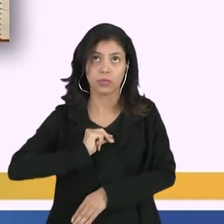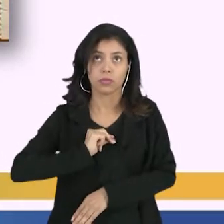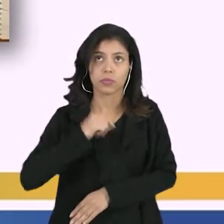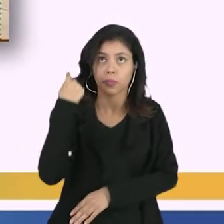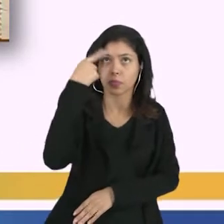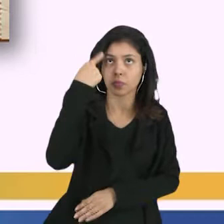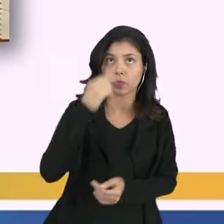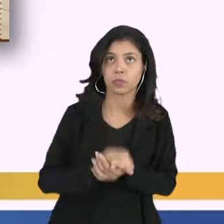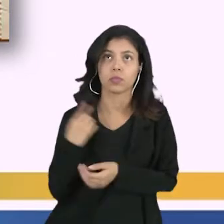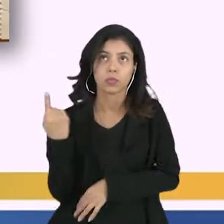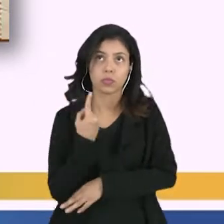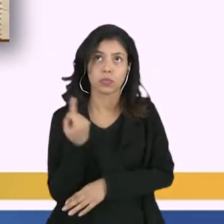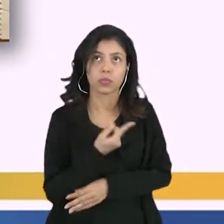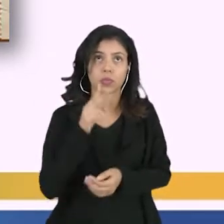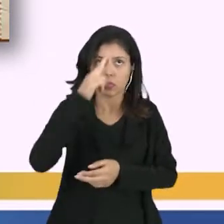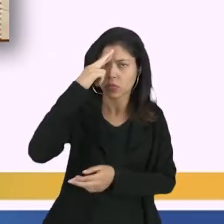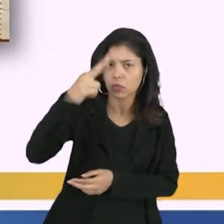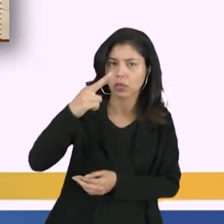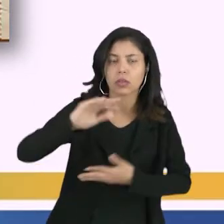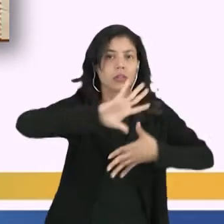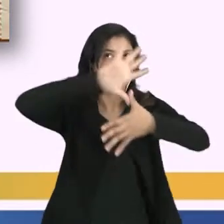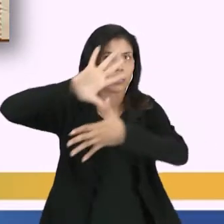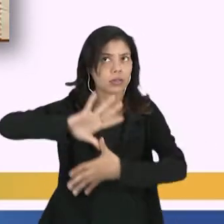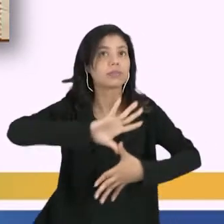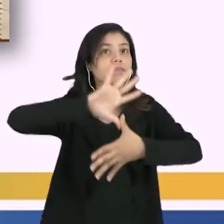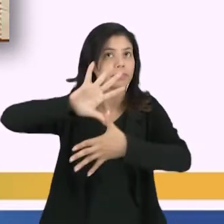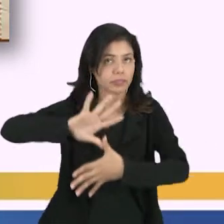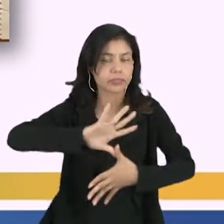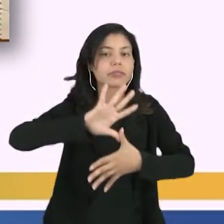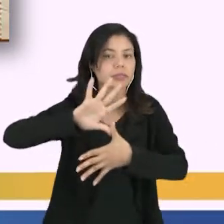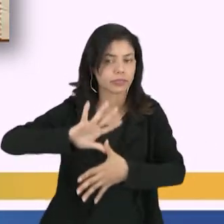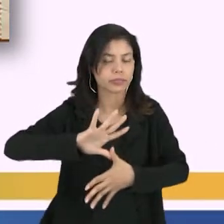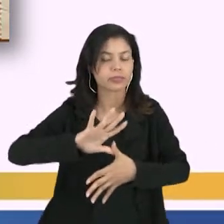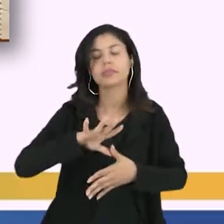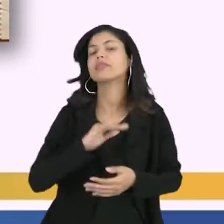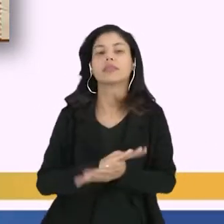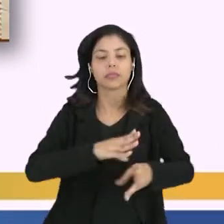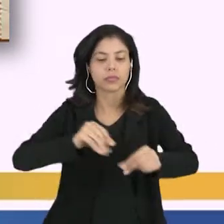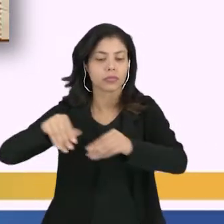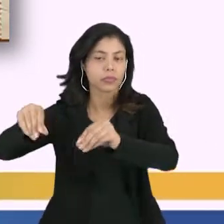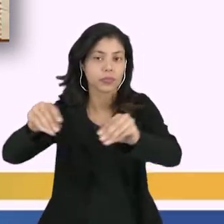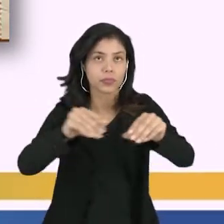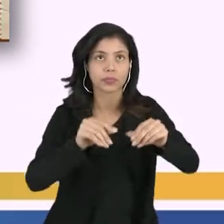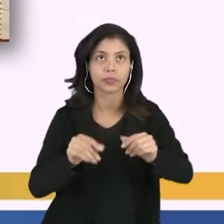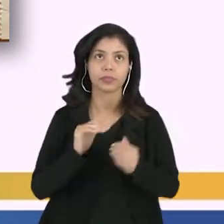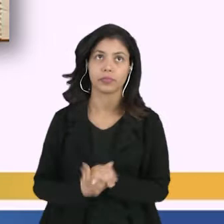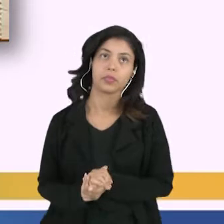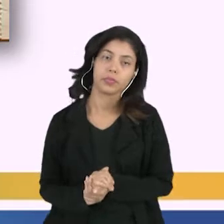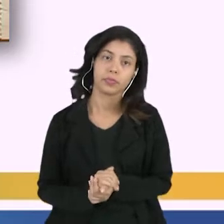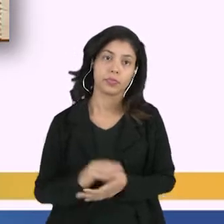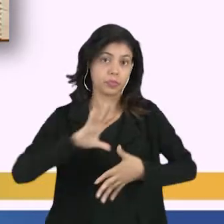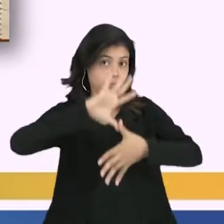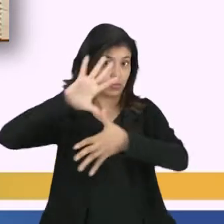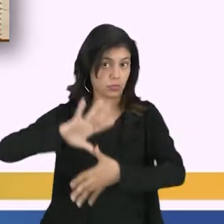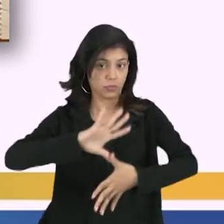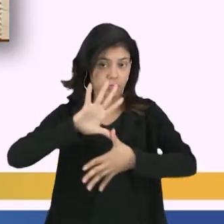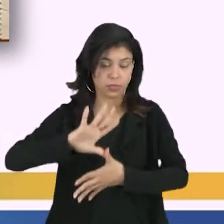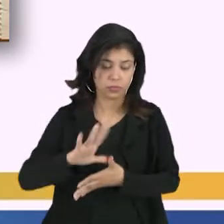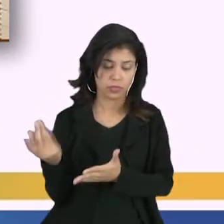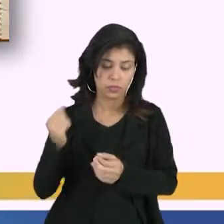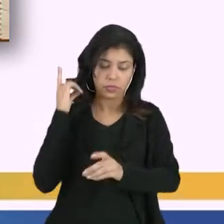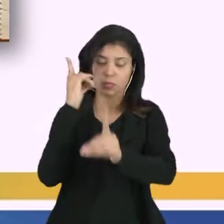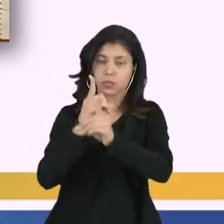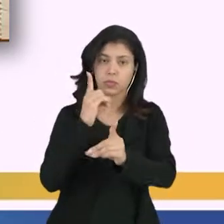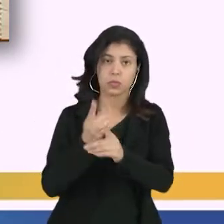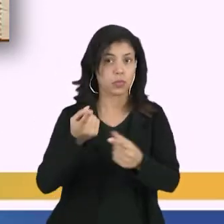Portugal e Espanha eram os únicos donos, então, aí dessas terras da América, né, dessas terras encontradas,